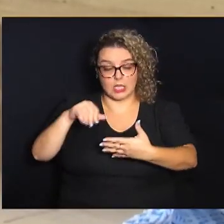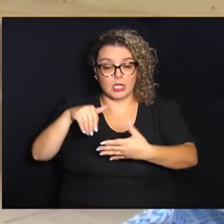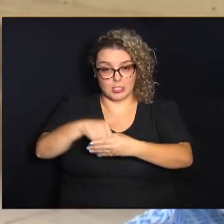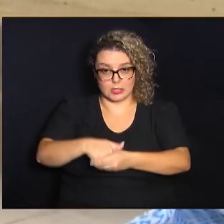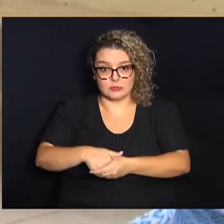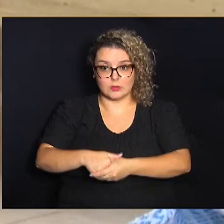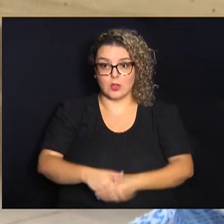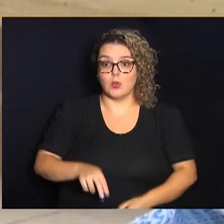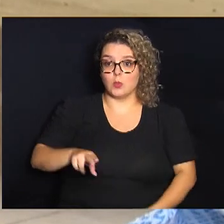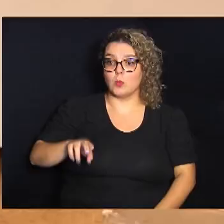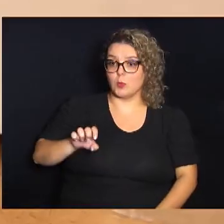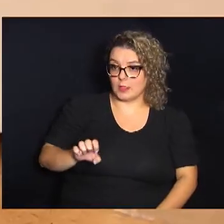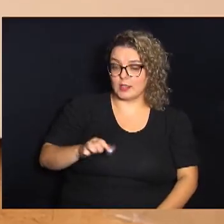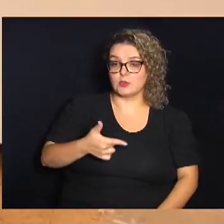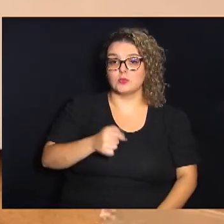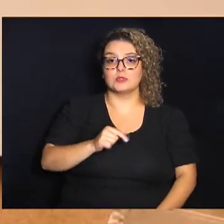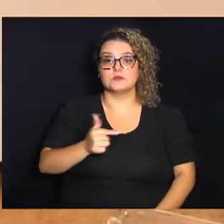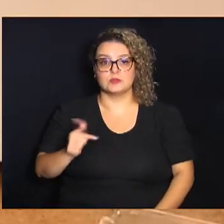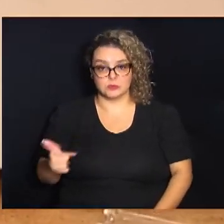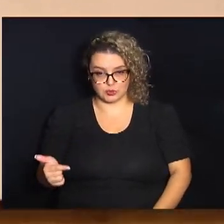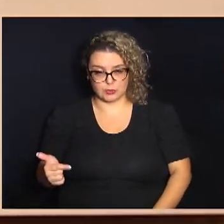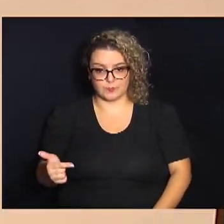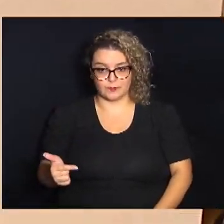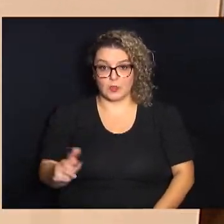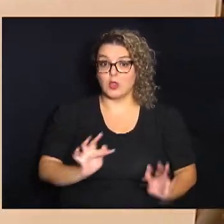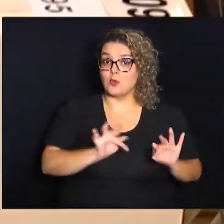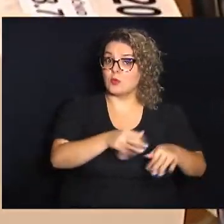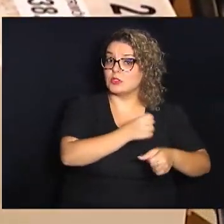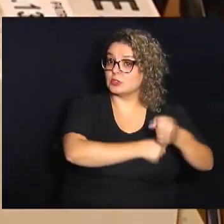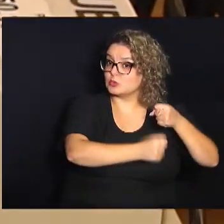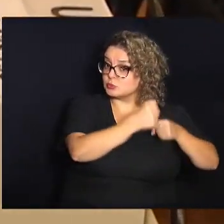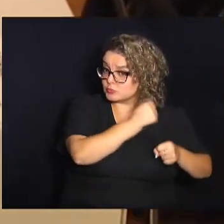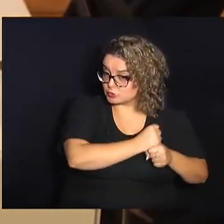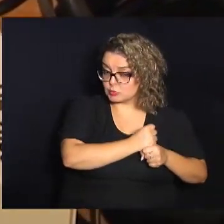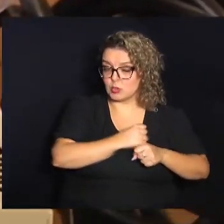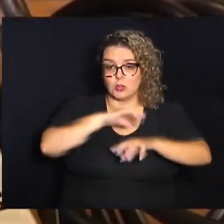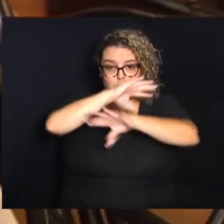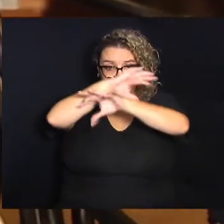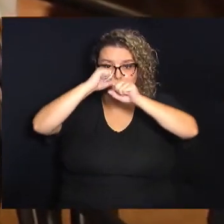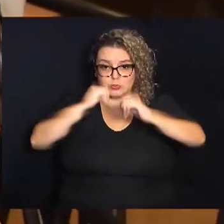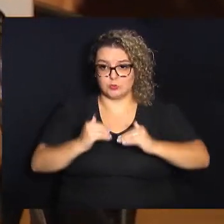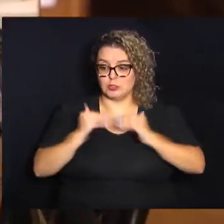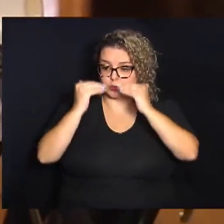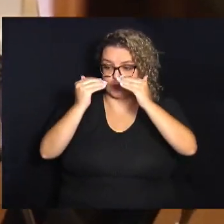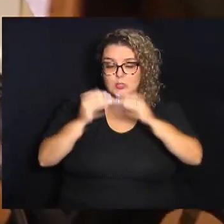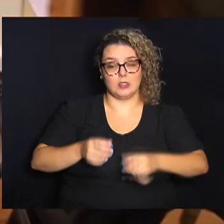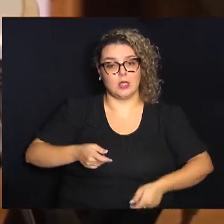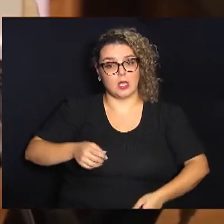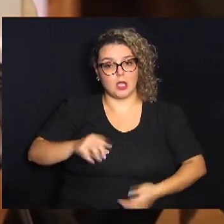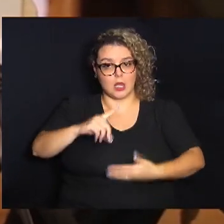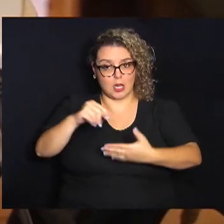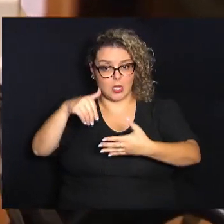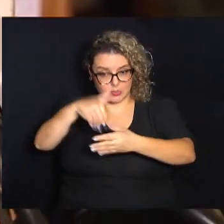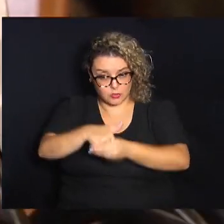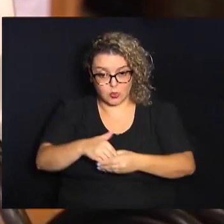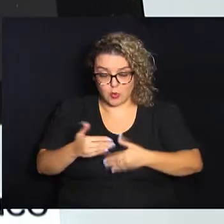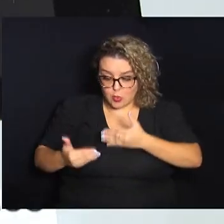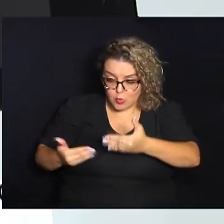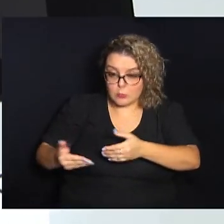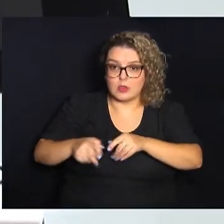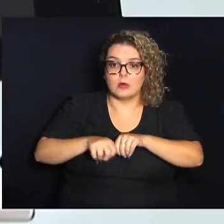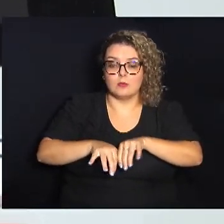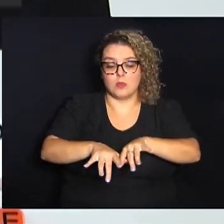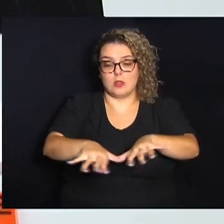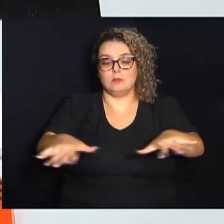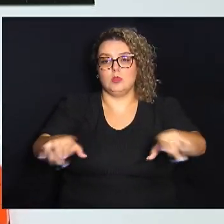UE 2022. Desde o final do ano passado, o Tribunal Superior Eleitoral iniciou o processo de distribuição